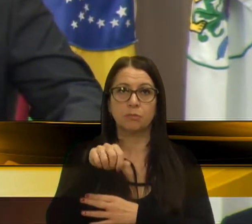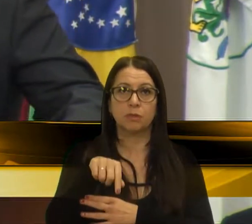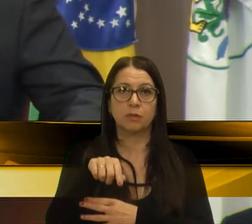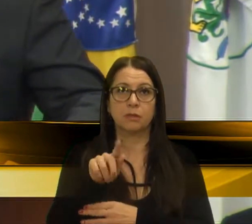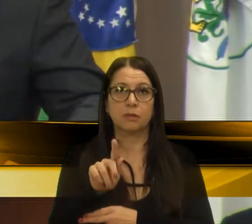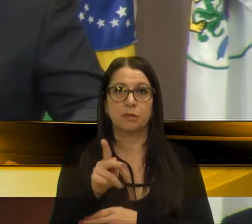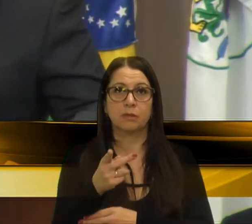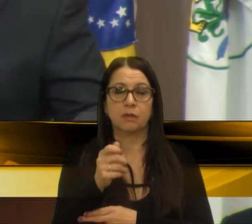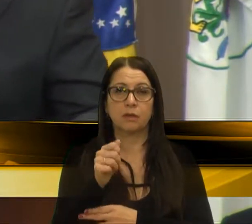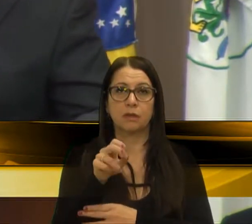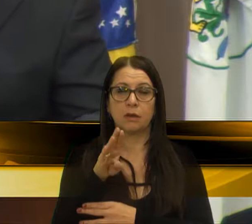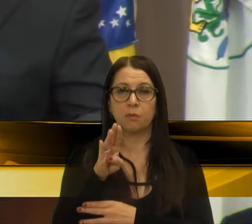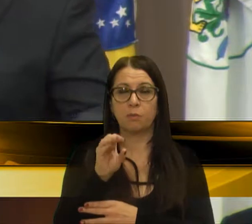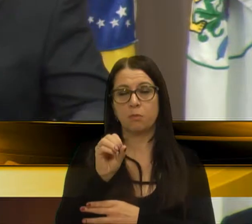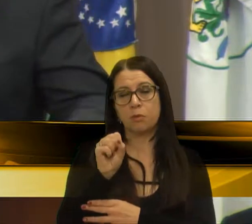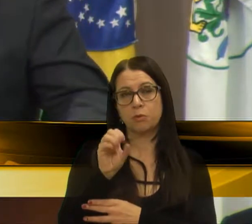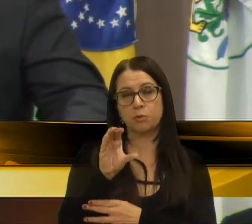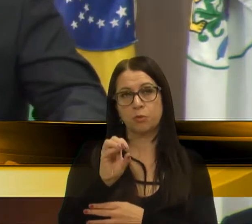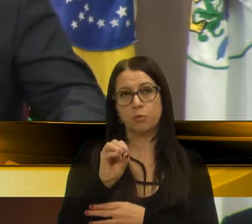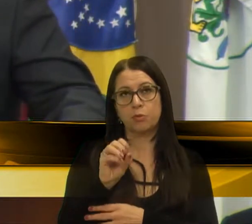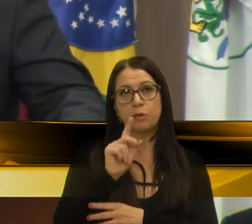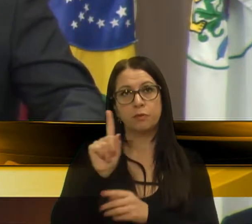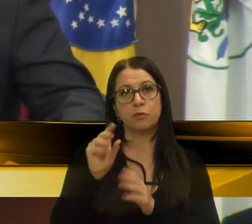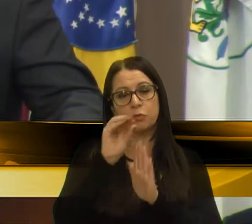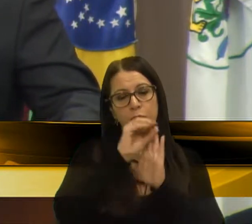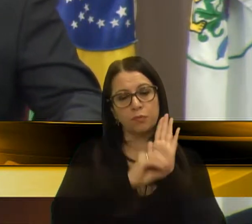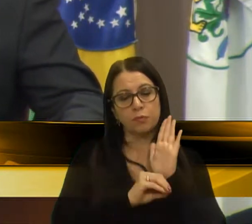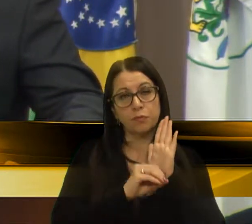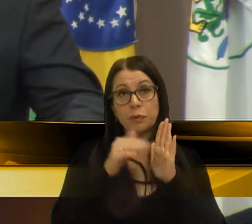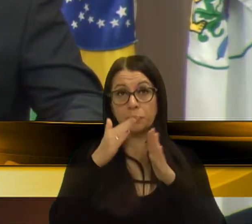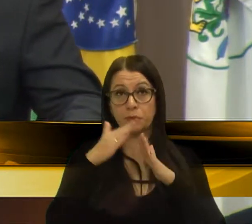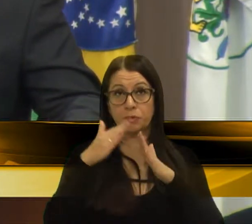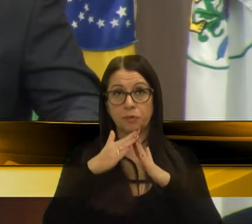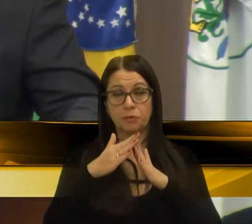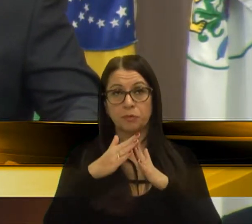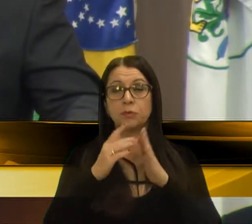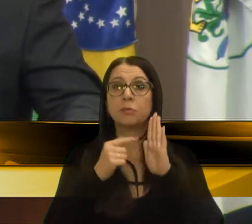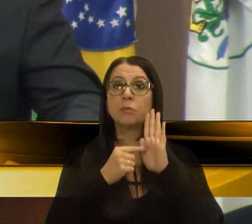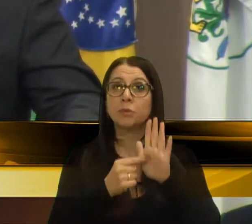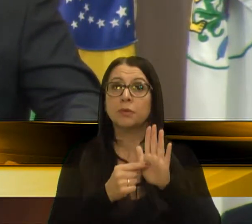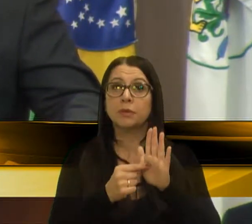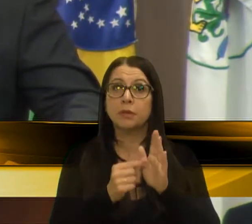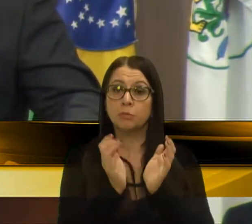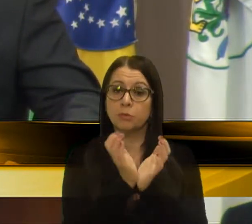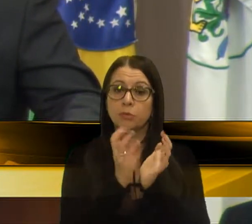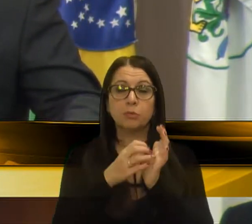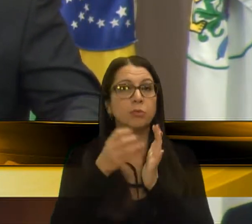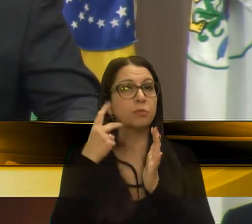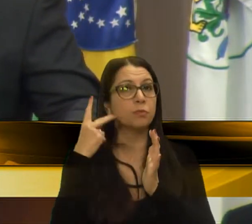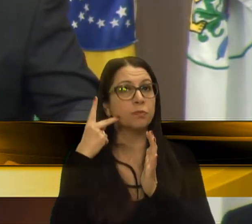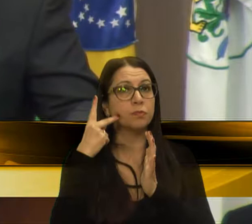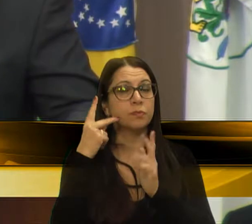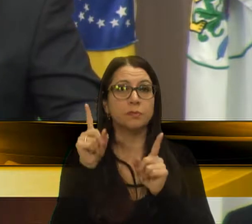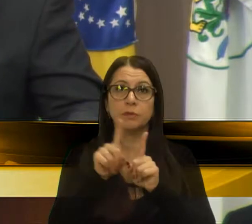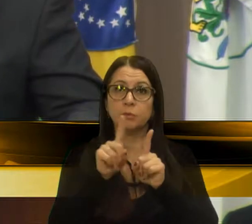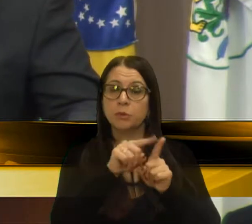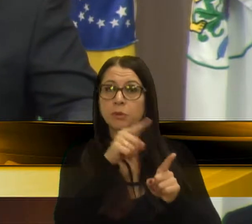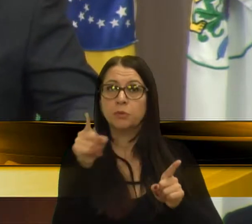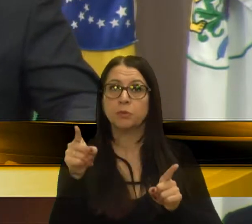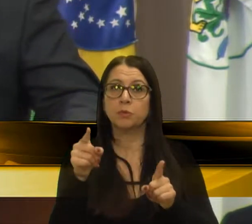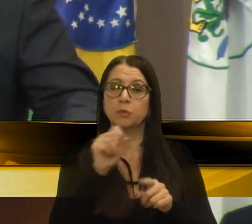casa, em nome da Comissão de Saúde, para a bancada gaúcha e para